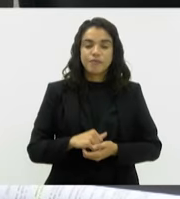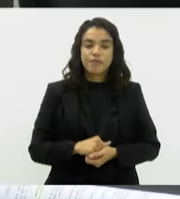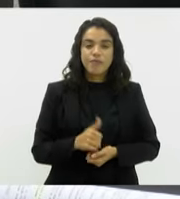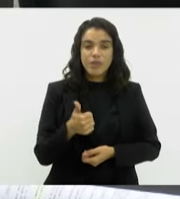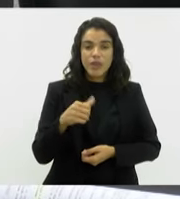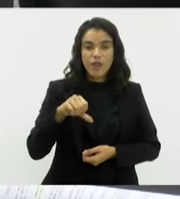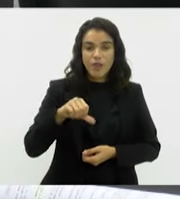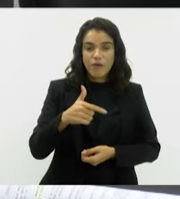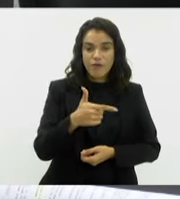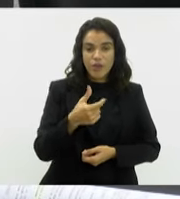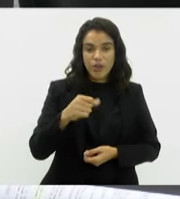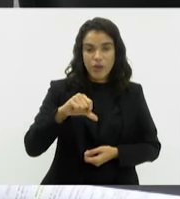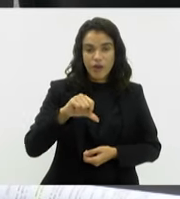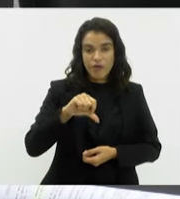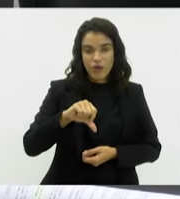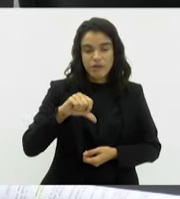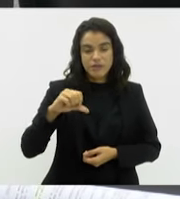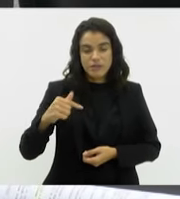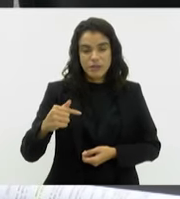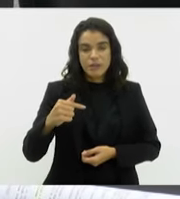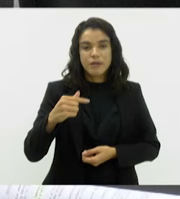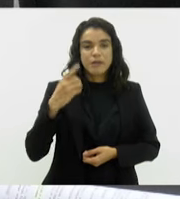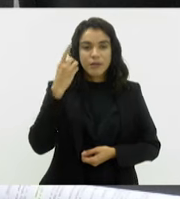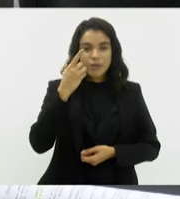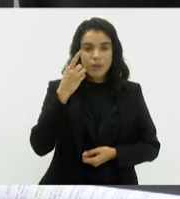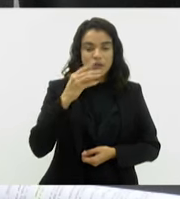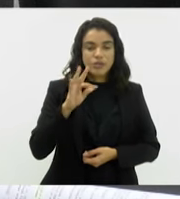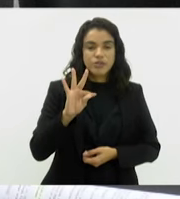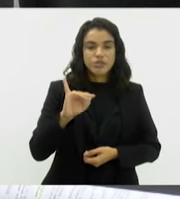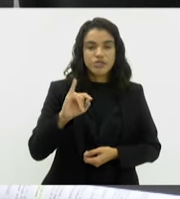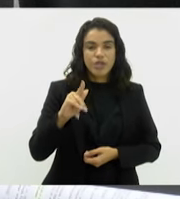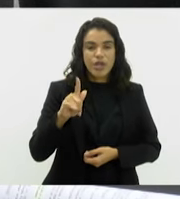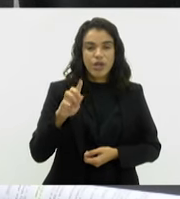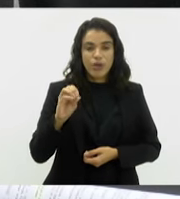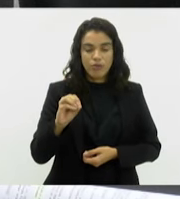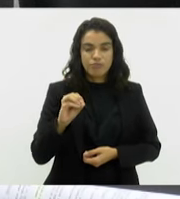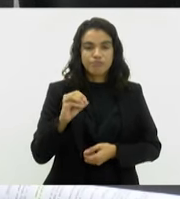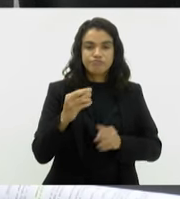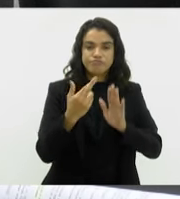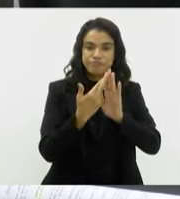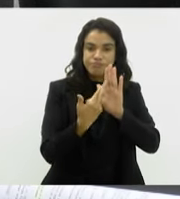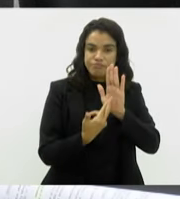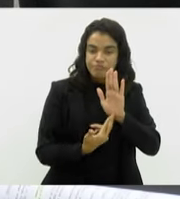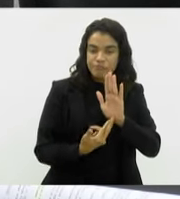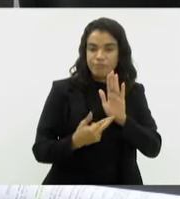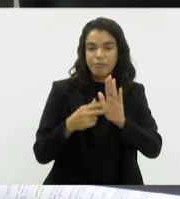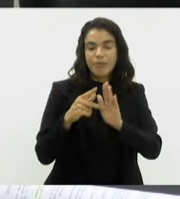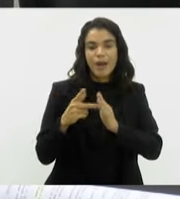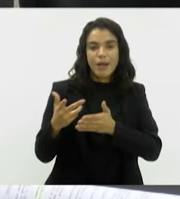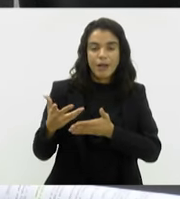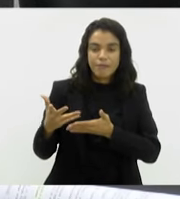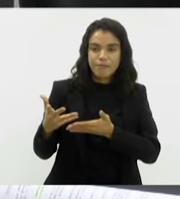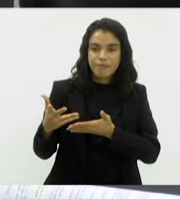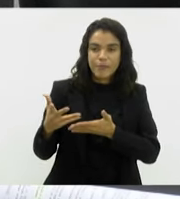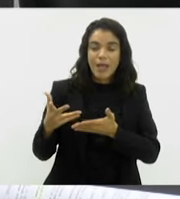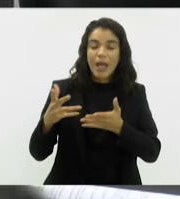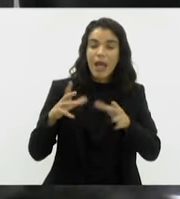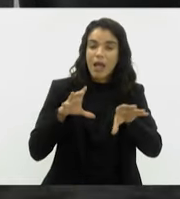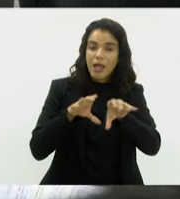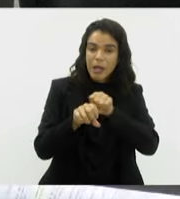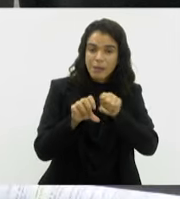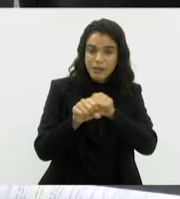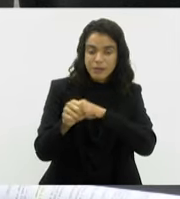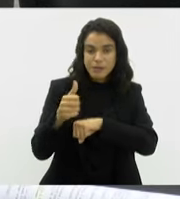pauta, projeto de lei 2997-24, de autoria do deputado Tiago Rangel, que dispõe sobre estabelecer diretrizes para a capacitação